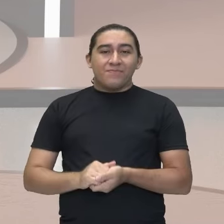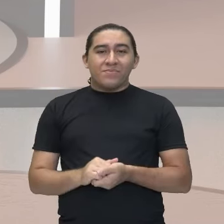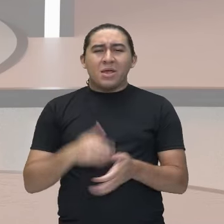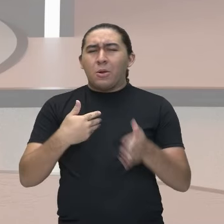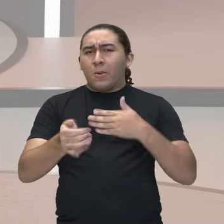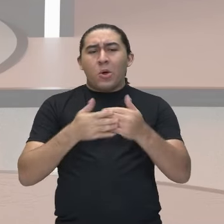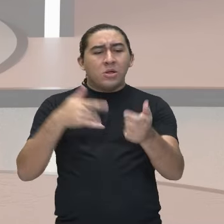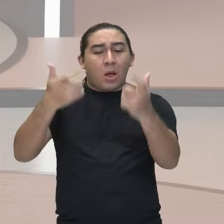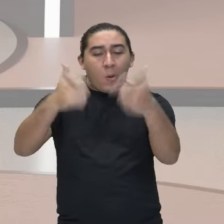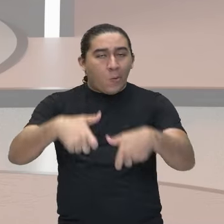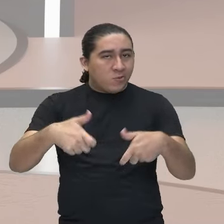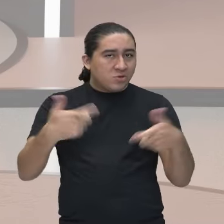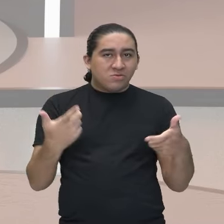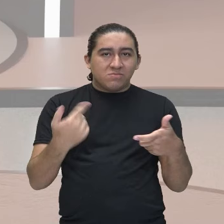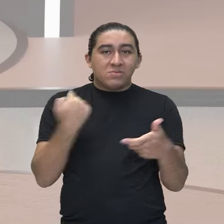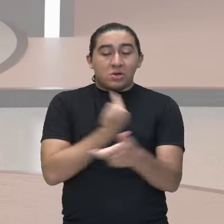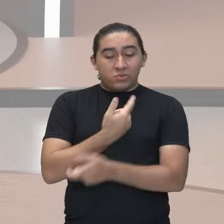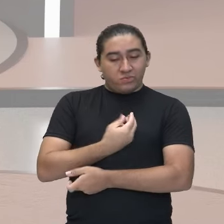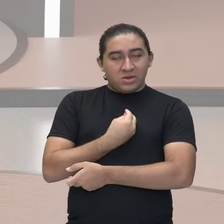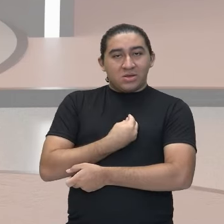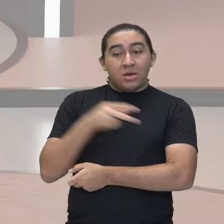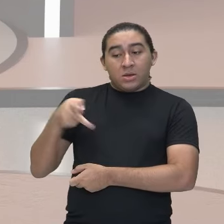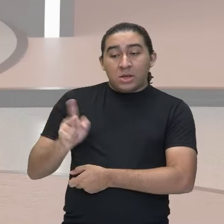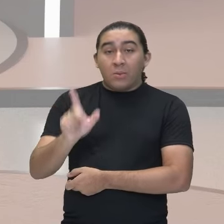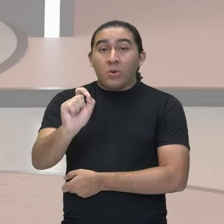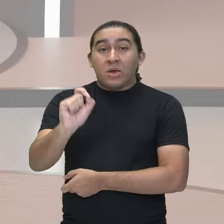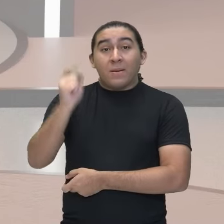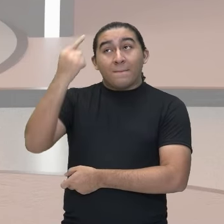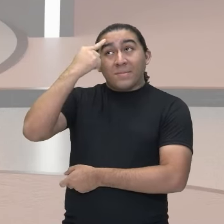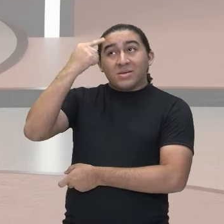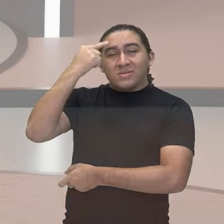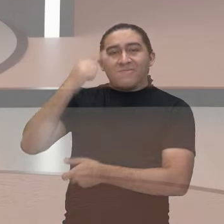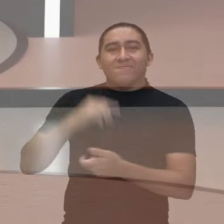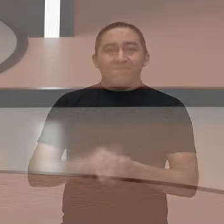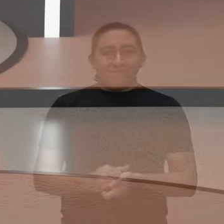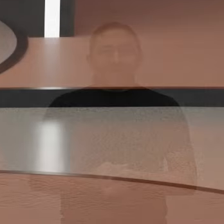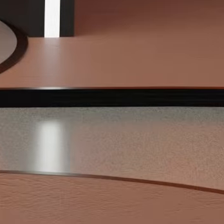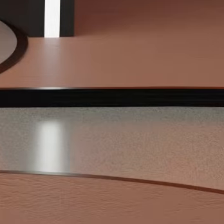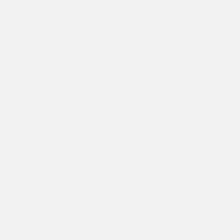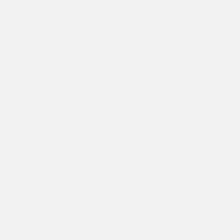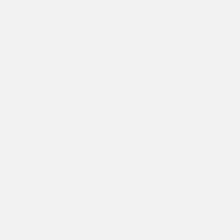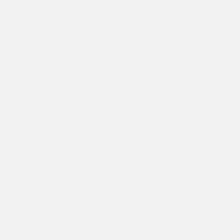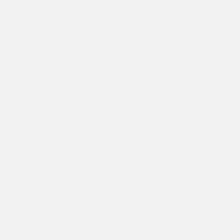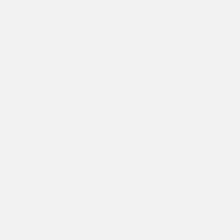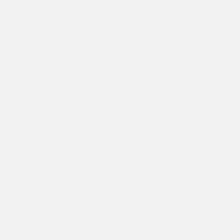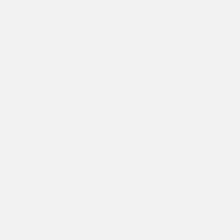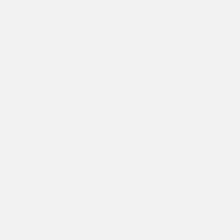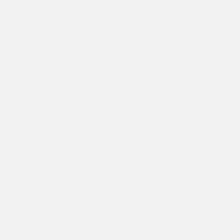lugar onde nós estamos sempre filosofando. Até a próxima!